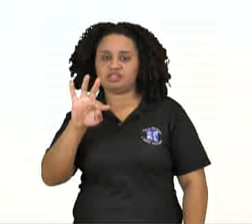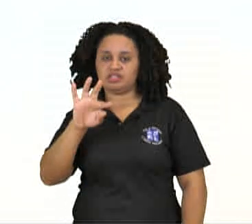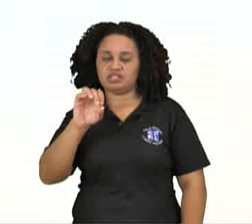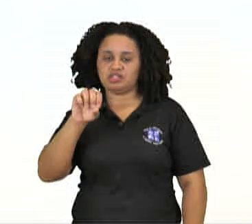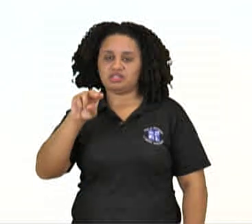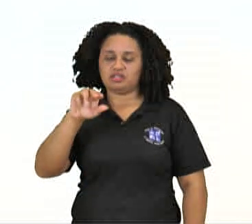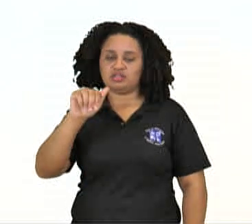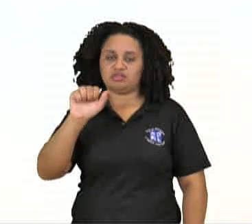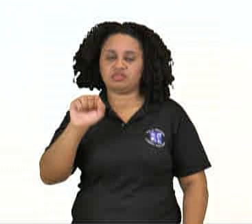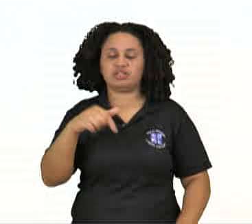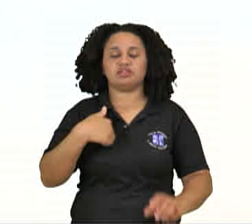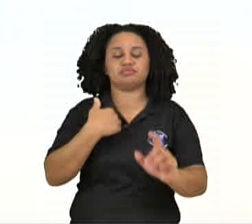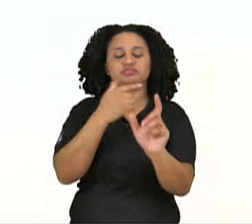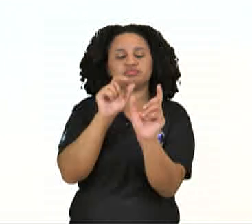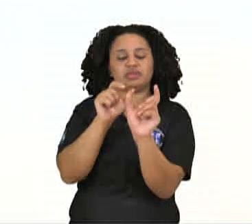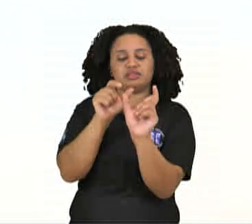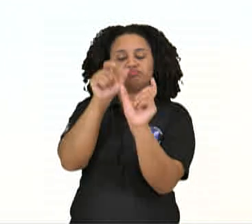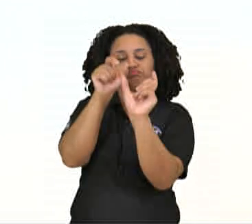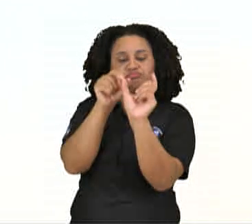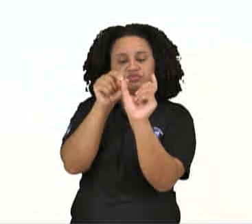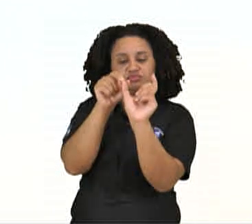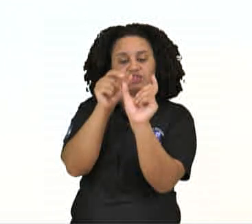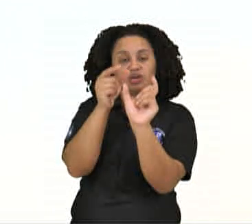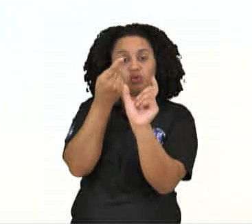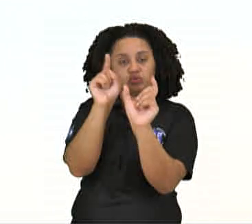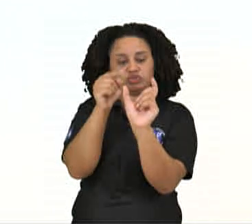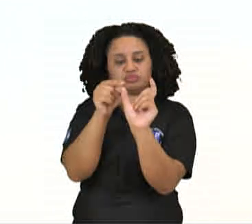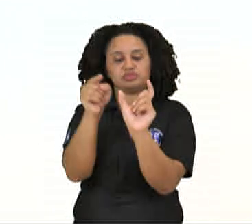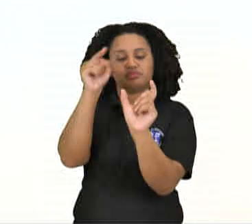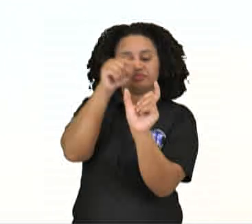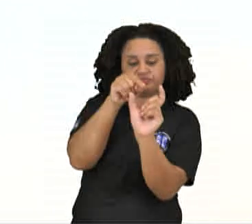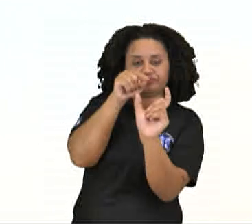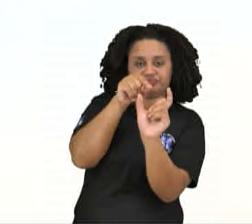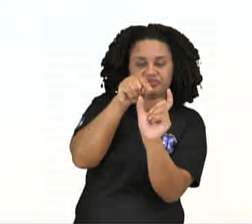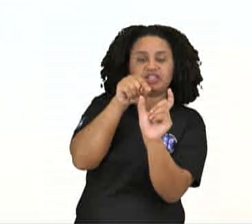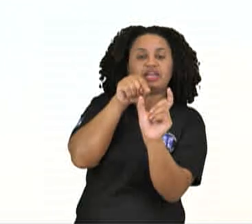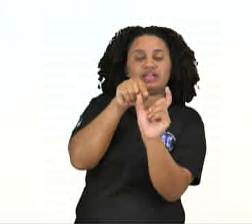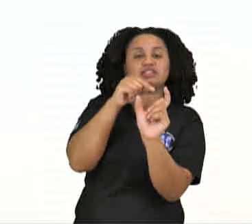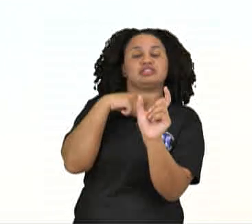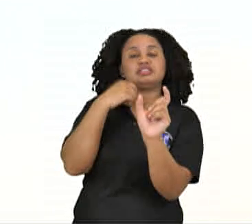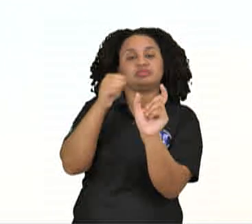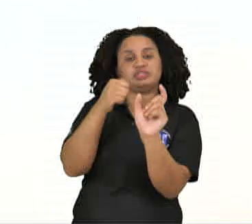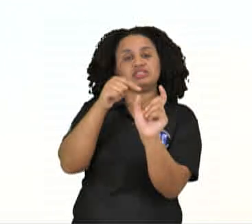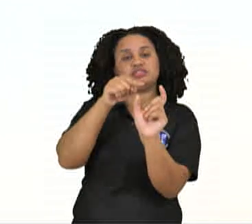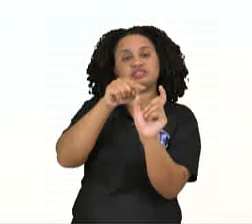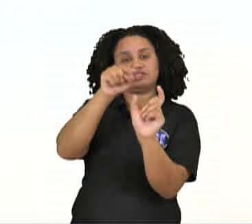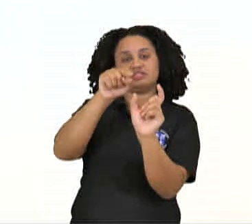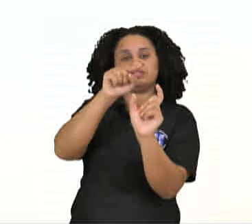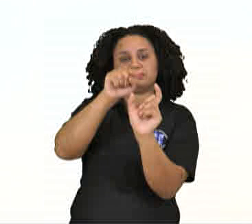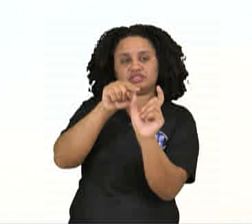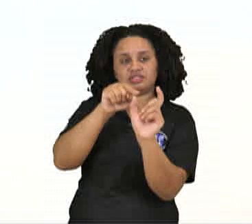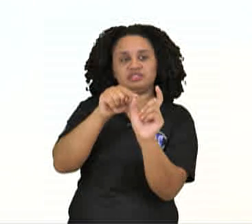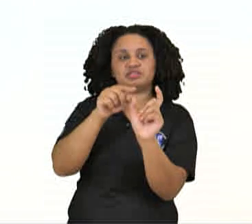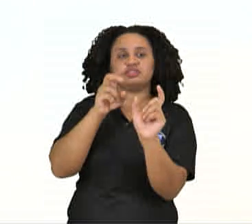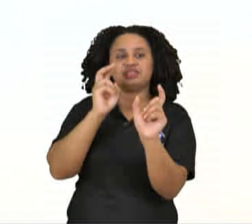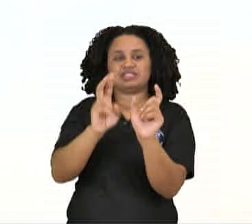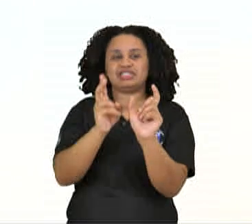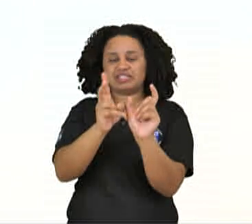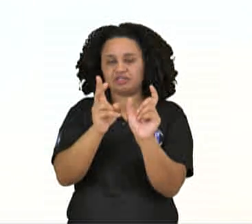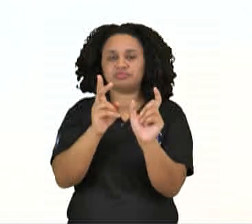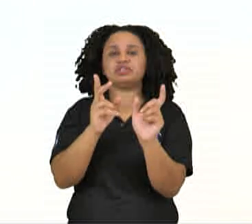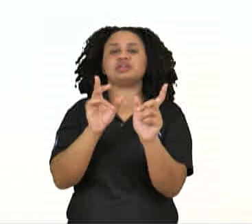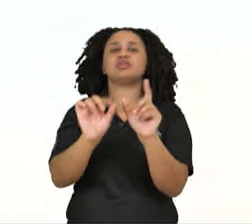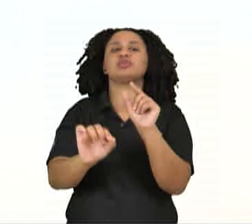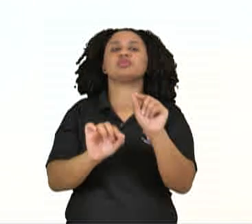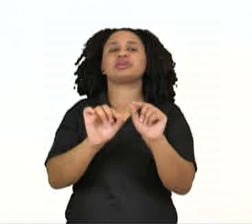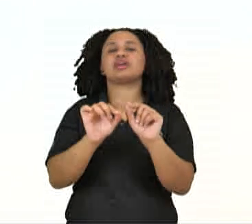mais forte, a mais intensa, né? Então, leiam aqui comigo a regra. Olha, são acentuados graficamente todos os